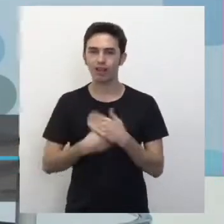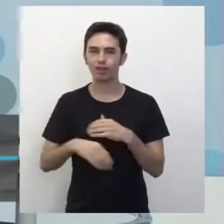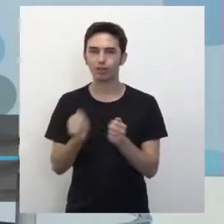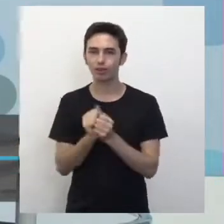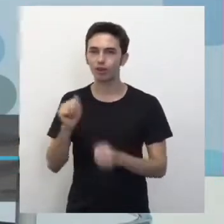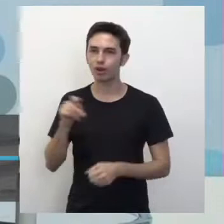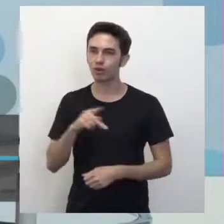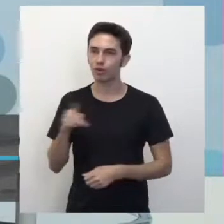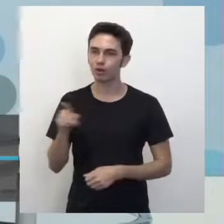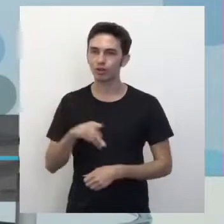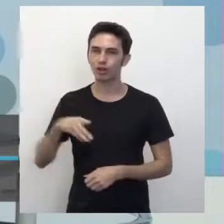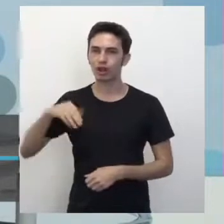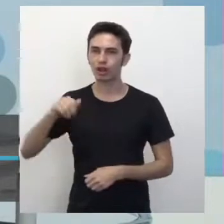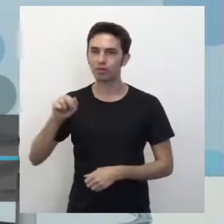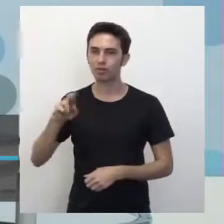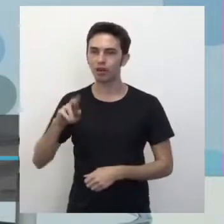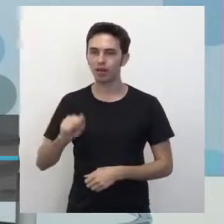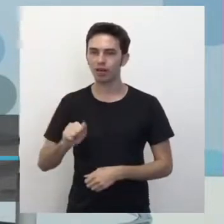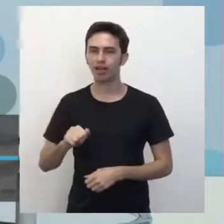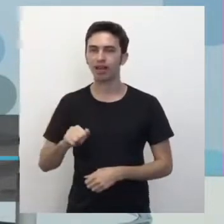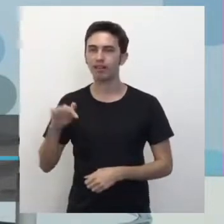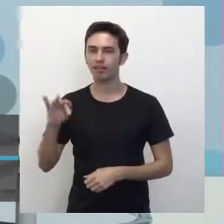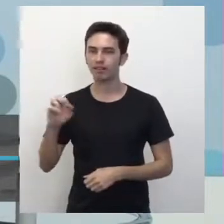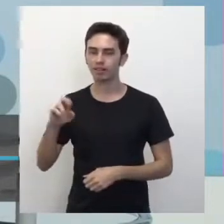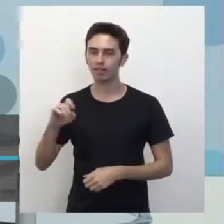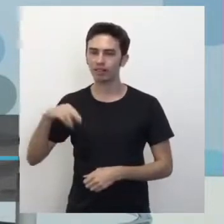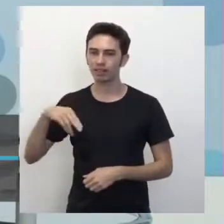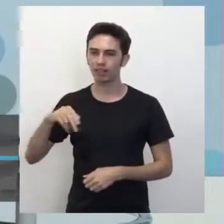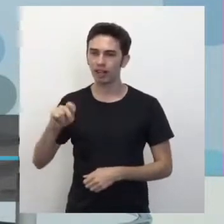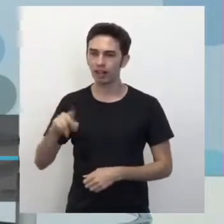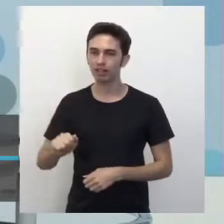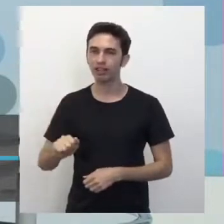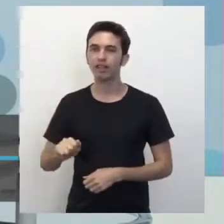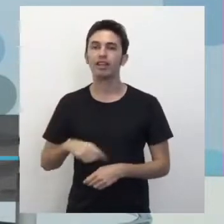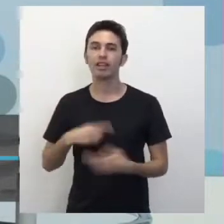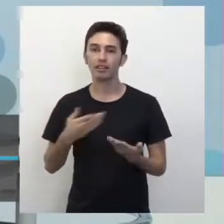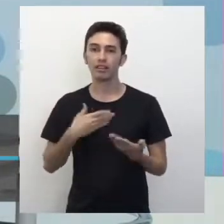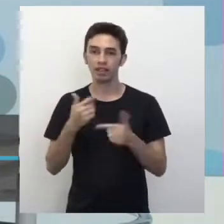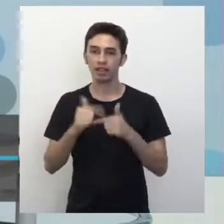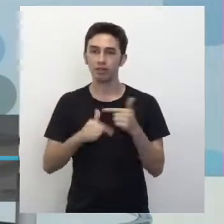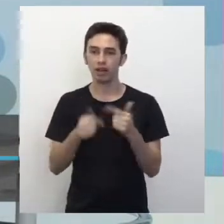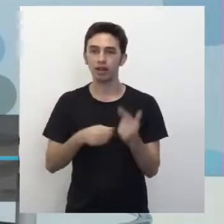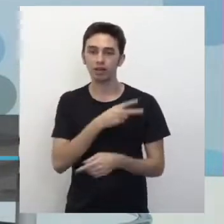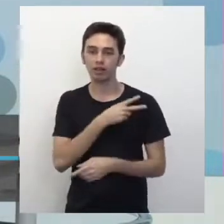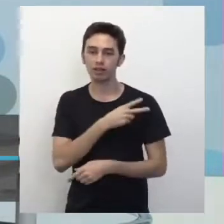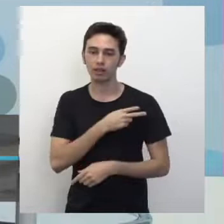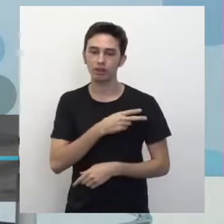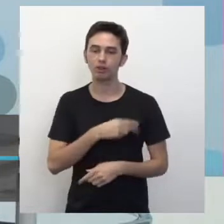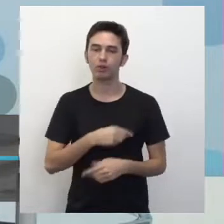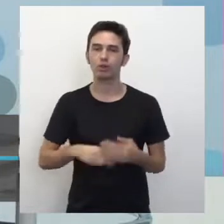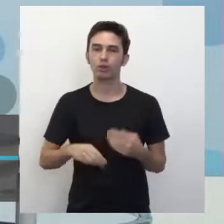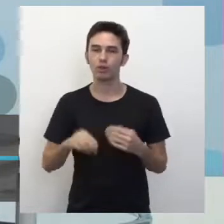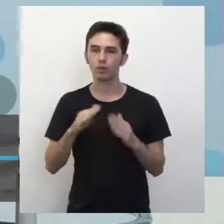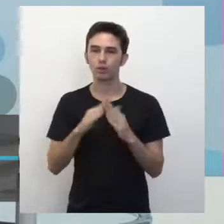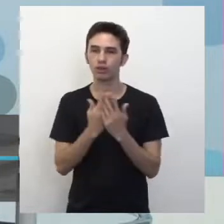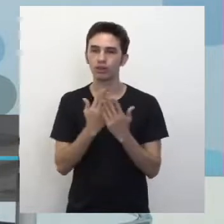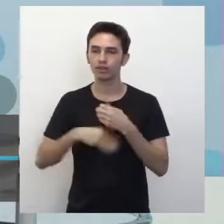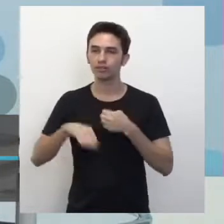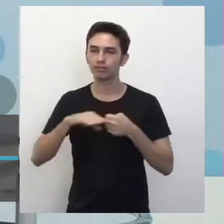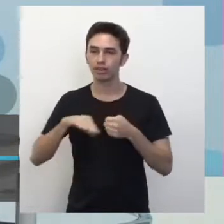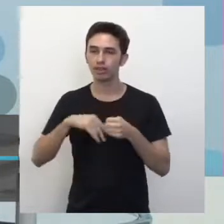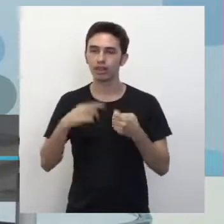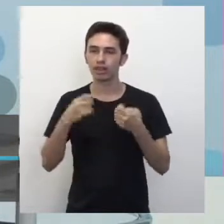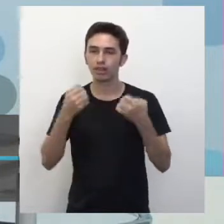Fernanda Degan, que vai trabalhar hoje na nossa segunda série do ensino médio, dentro da área da filosofia, o tema